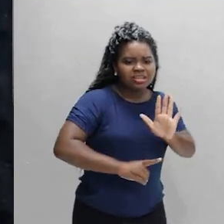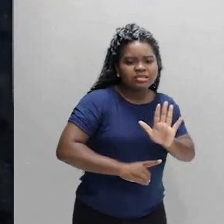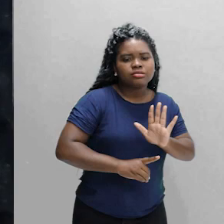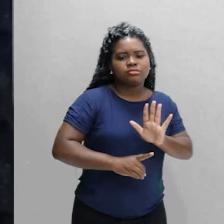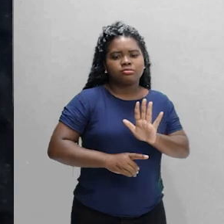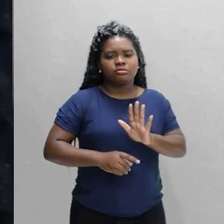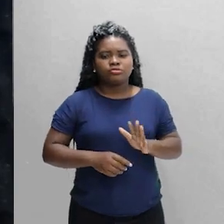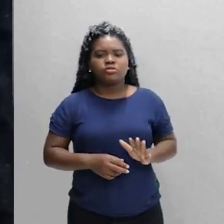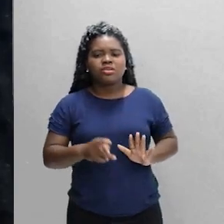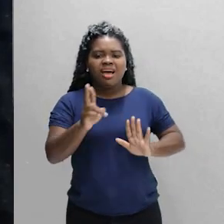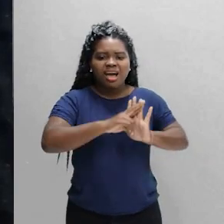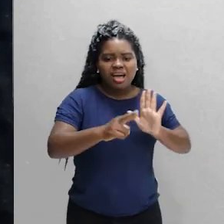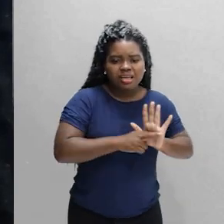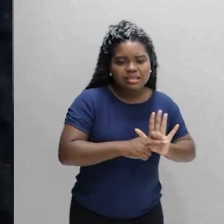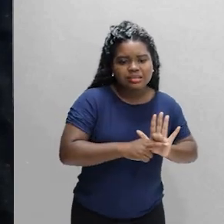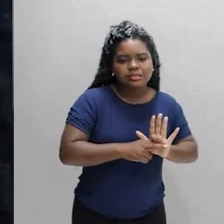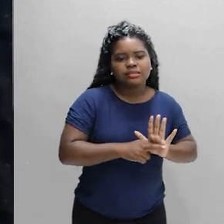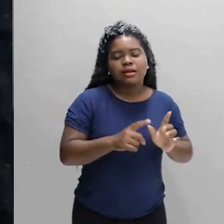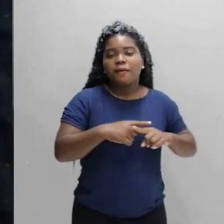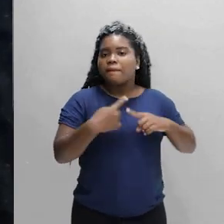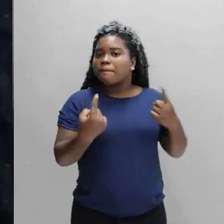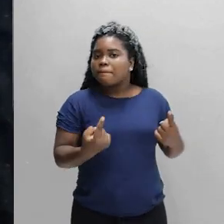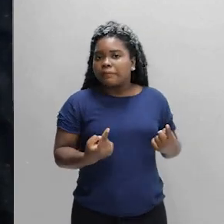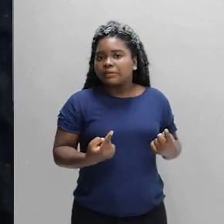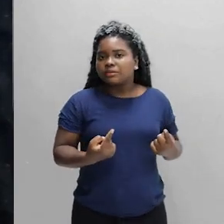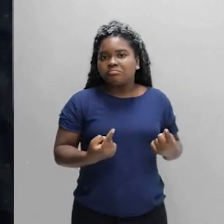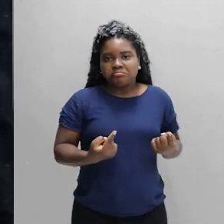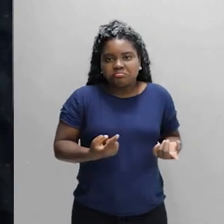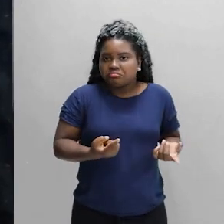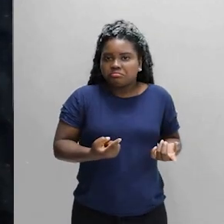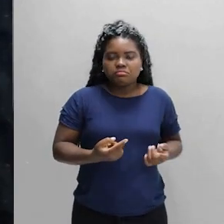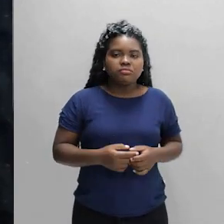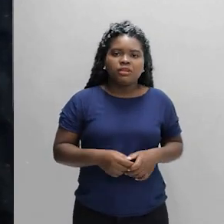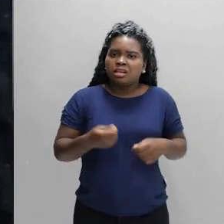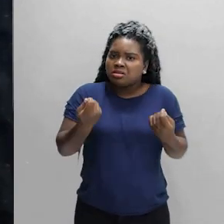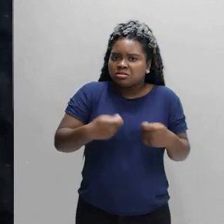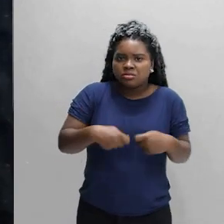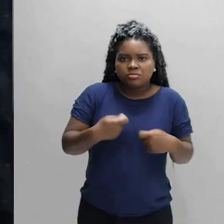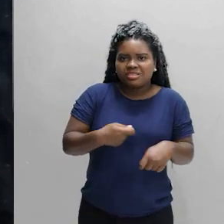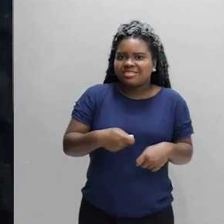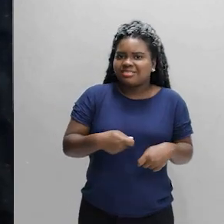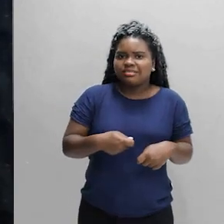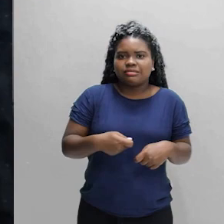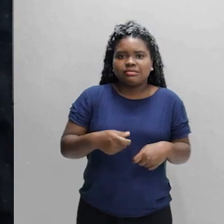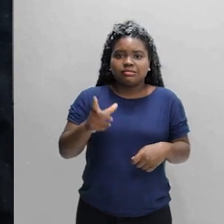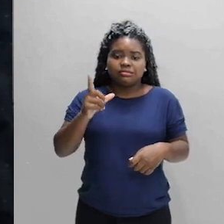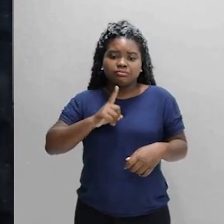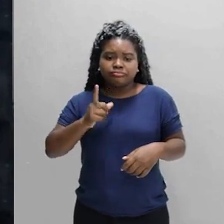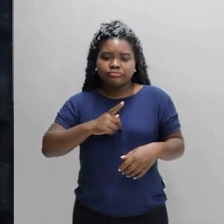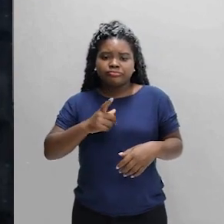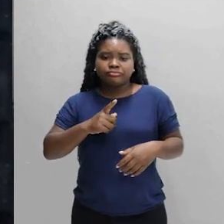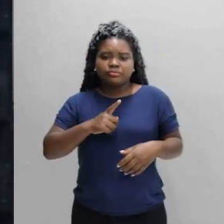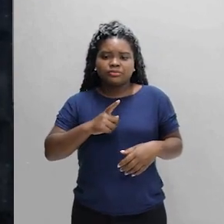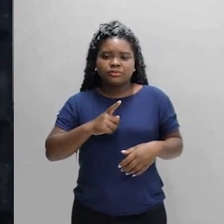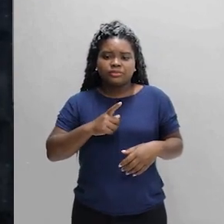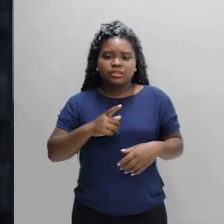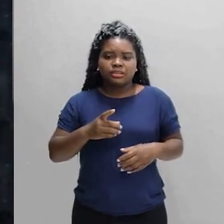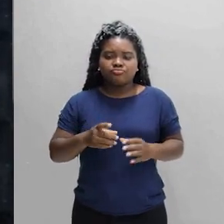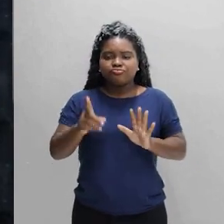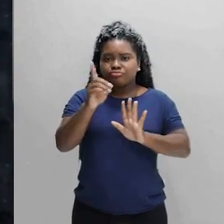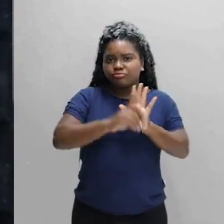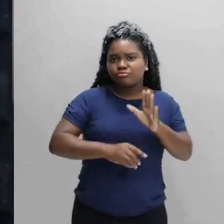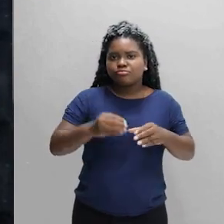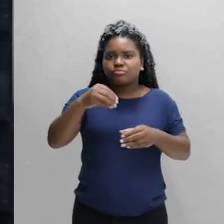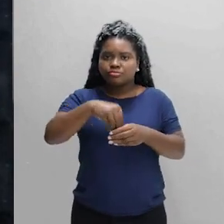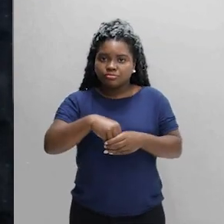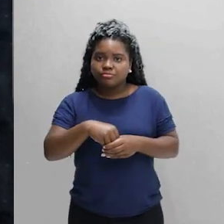que não necessariamente atua de maneira intensa e direta nas decisões políticas. É isso que defende a Rosa Luxemburgo.